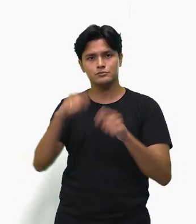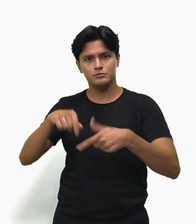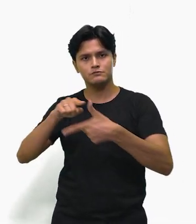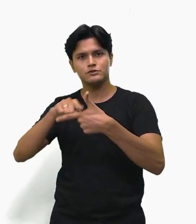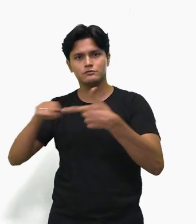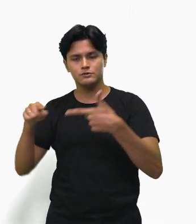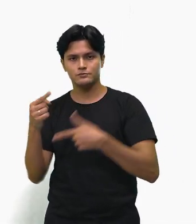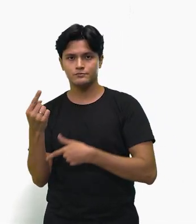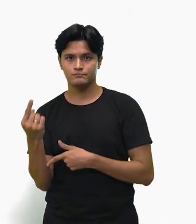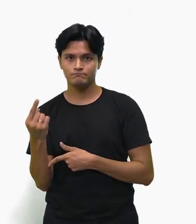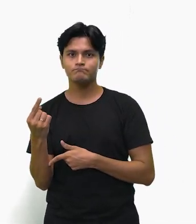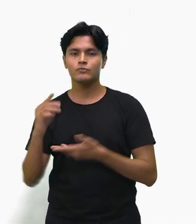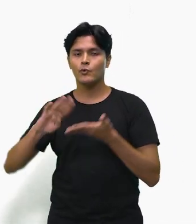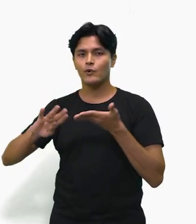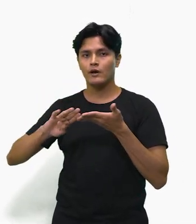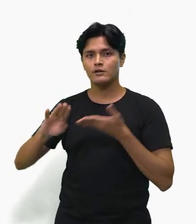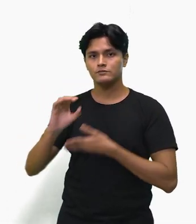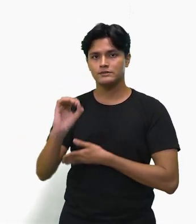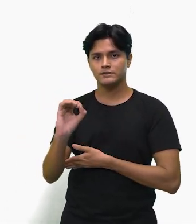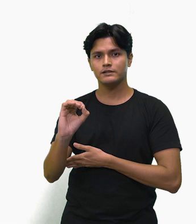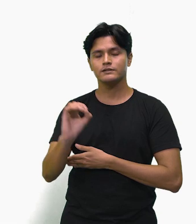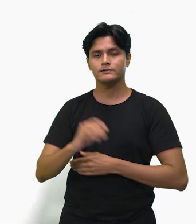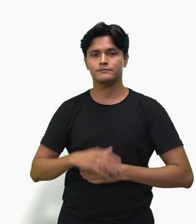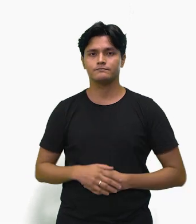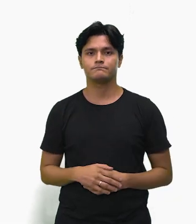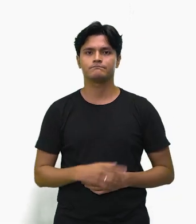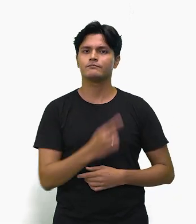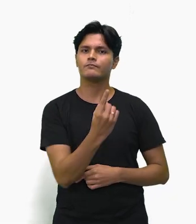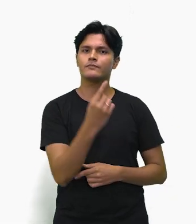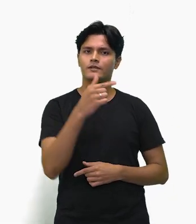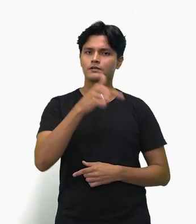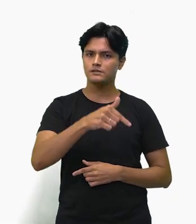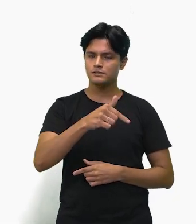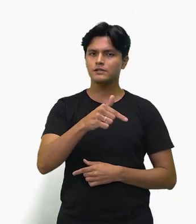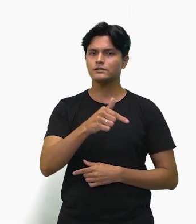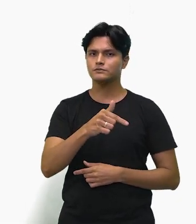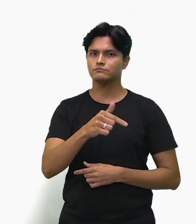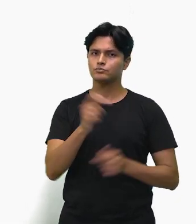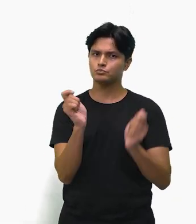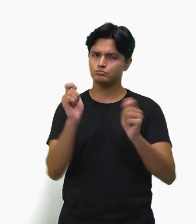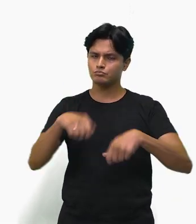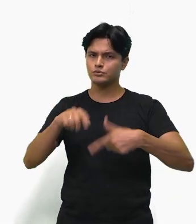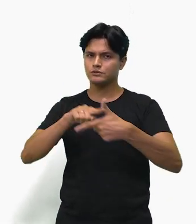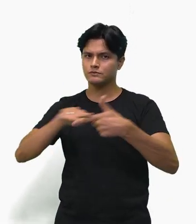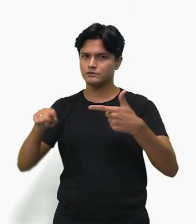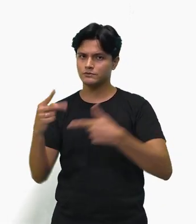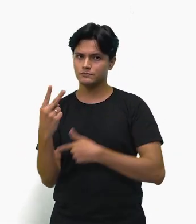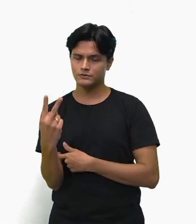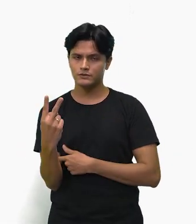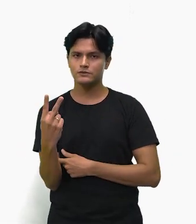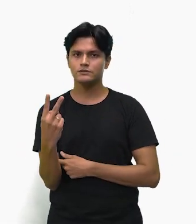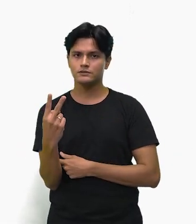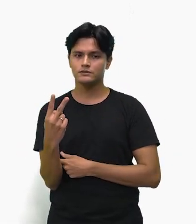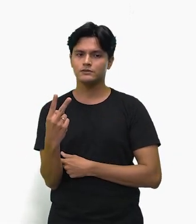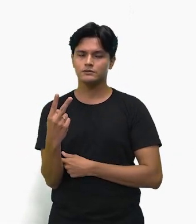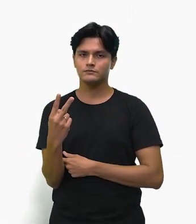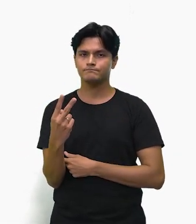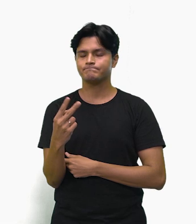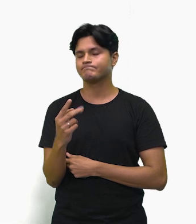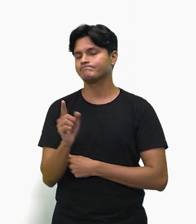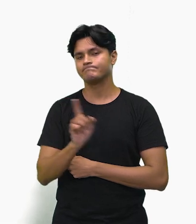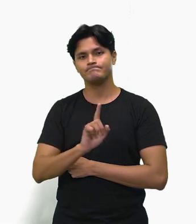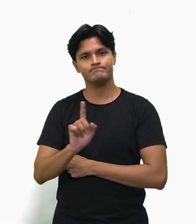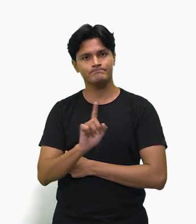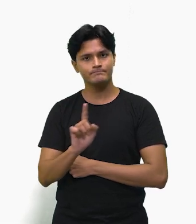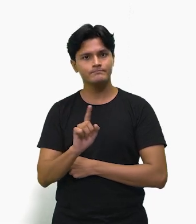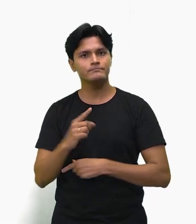1 e o resto vai ser 0. 17 pode ser dividido por 2? 2 é divisor de 17?